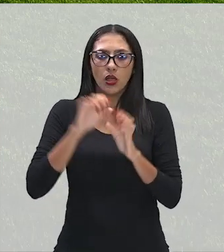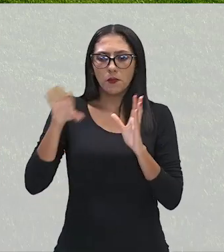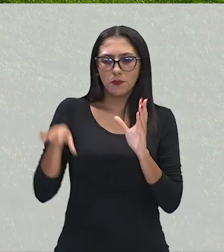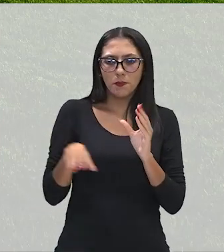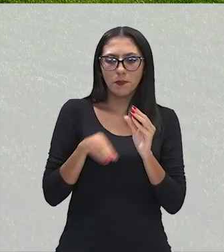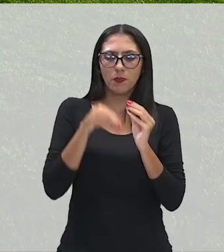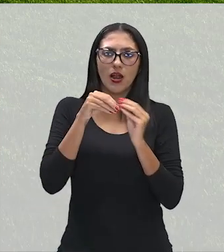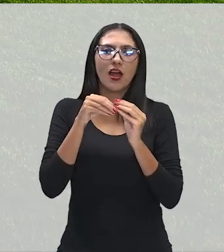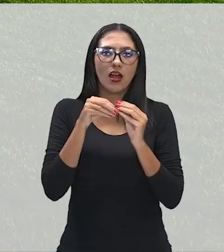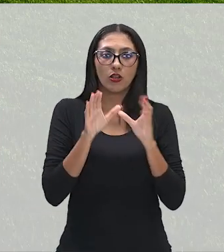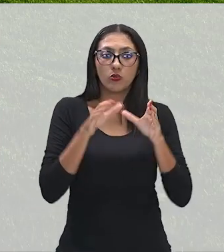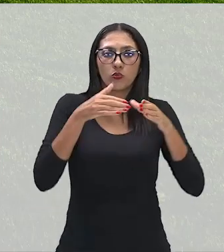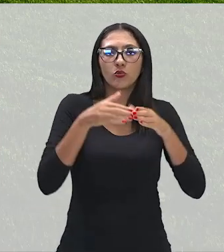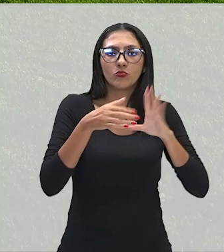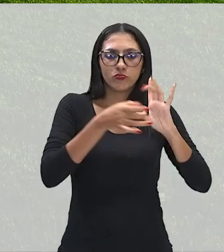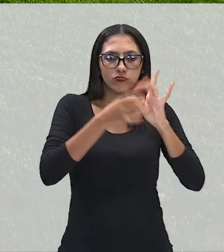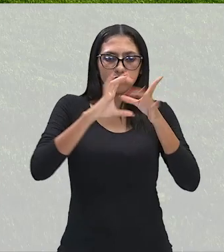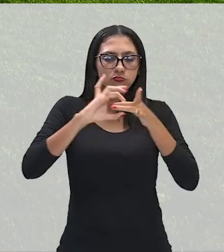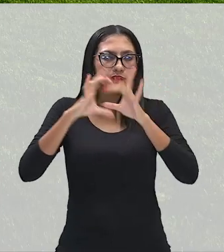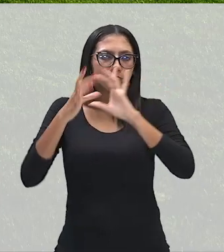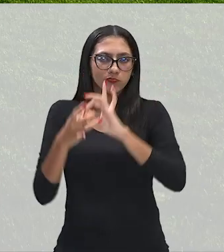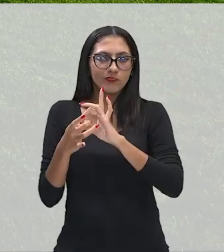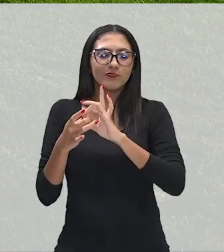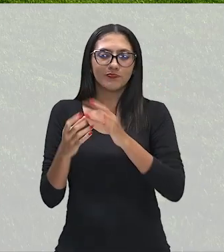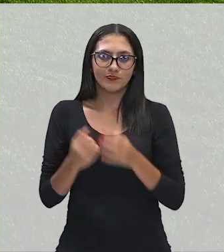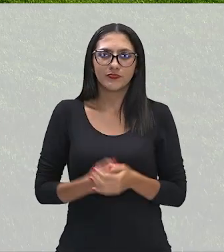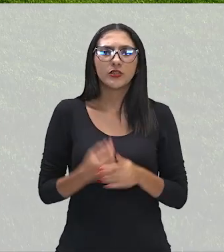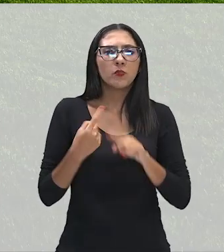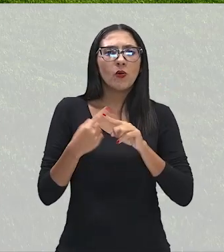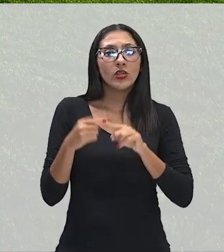né, justamente por conta da influência do Barão de